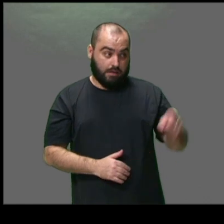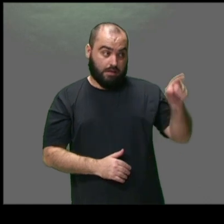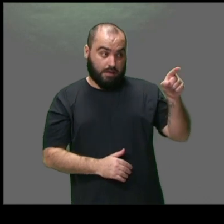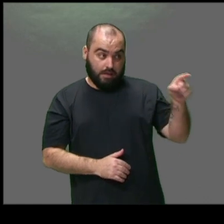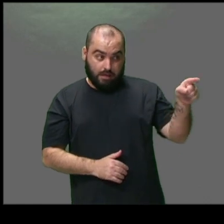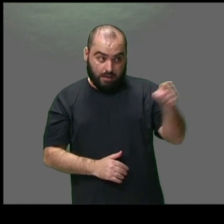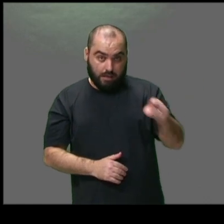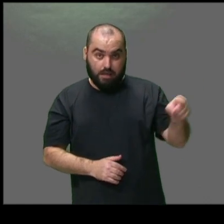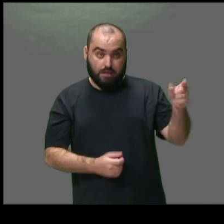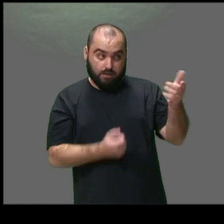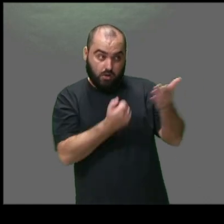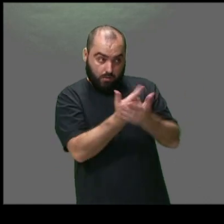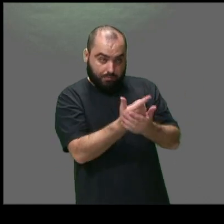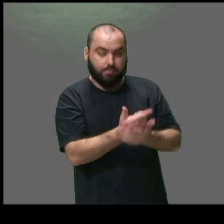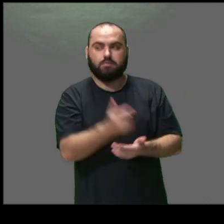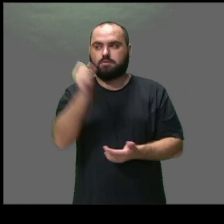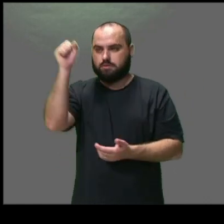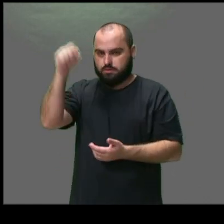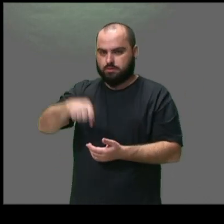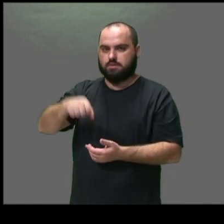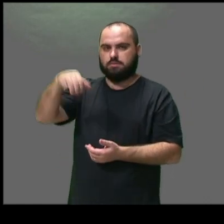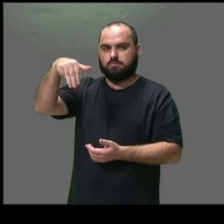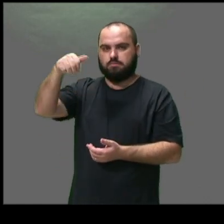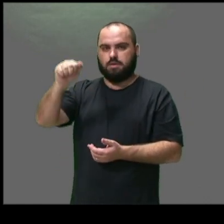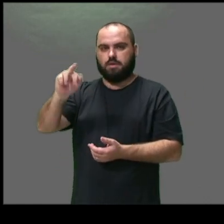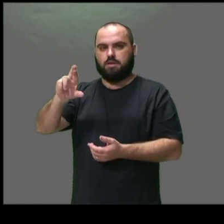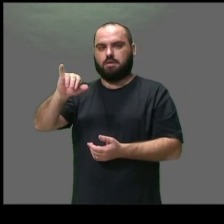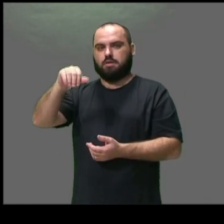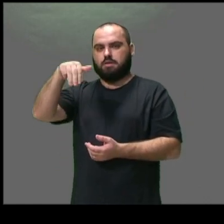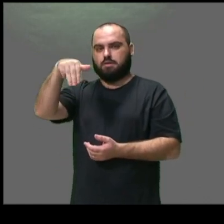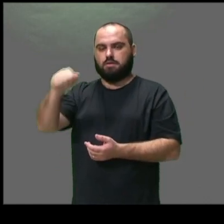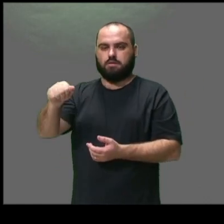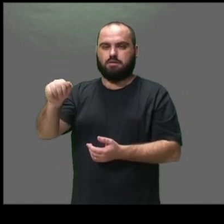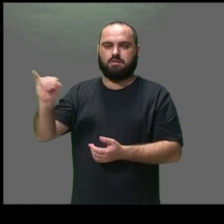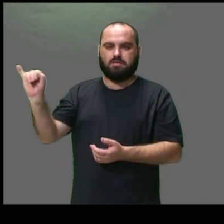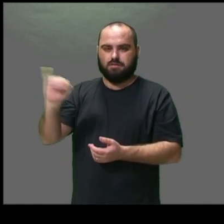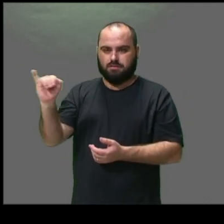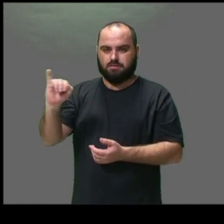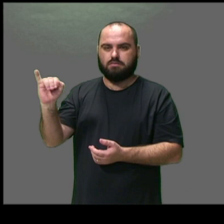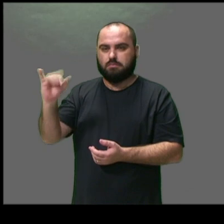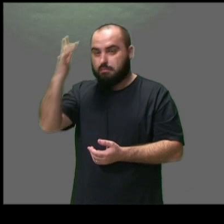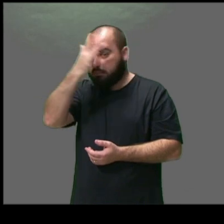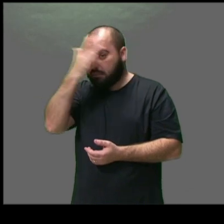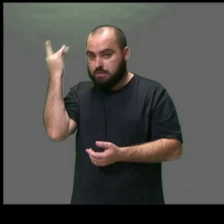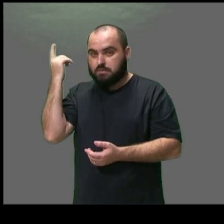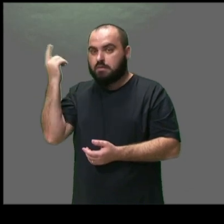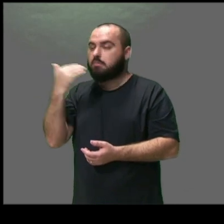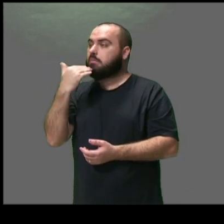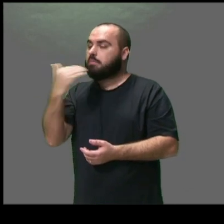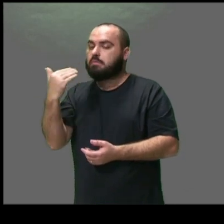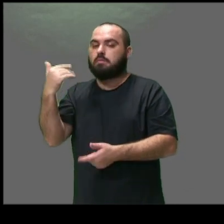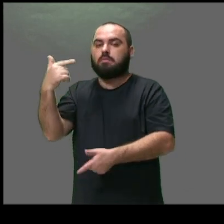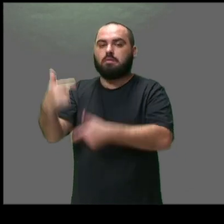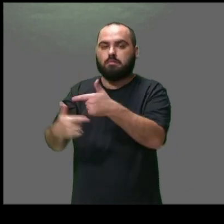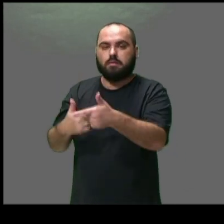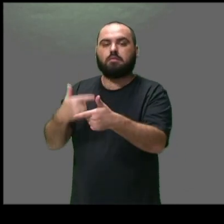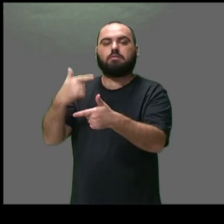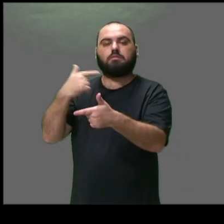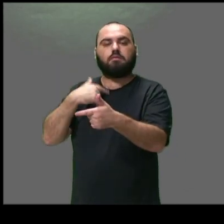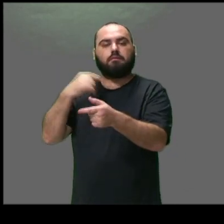encomenda, Marina Itajaí, a pessoa do seu Carlos, que me encomendou esse trabalho. Ele queria alguma coisa que